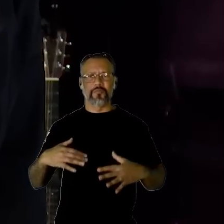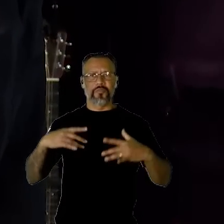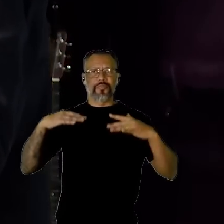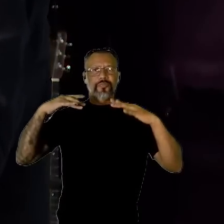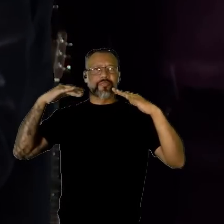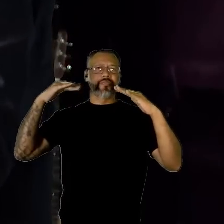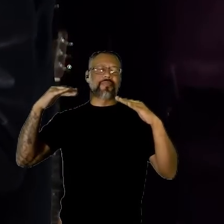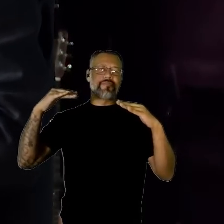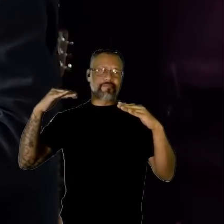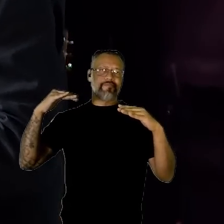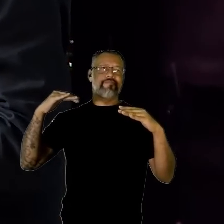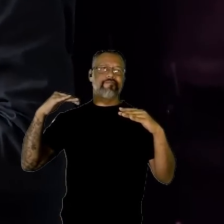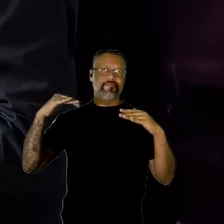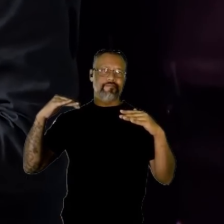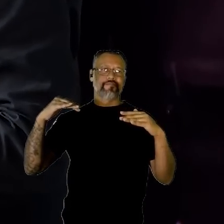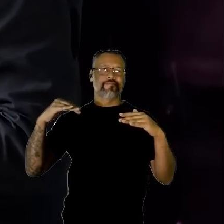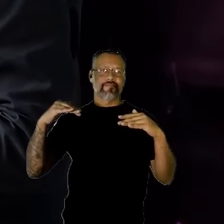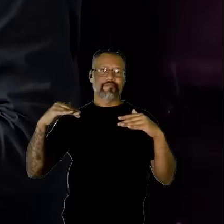60